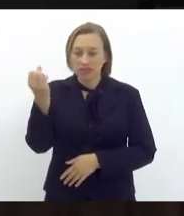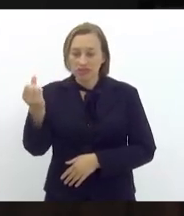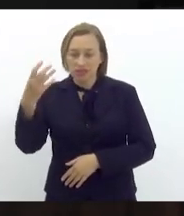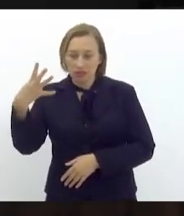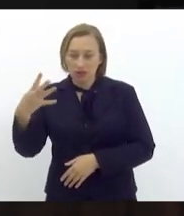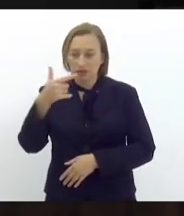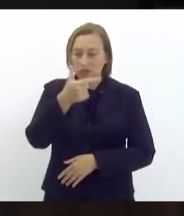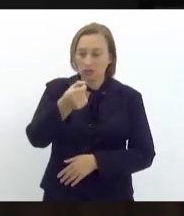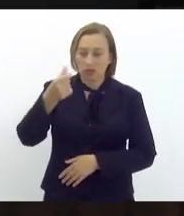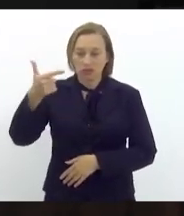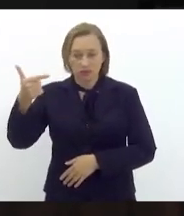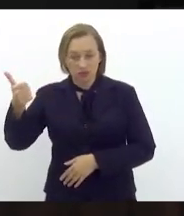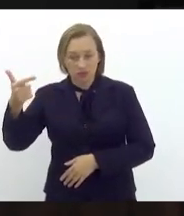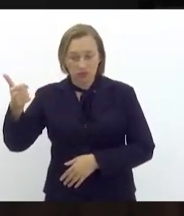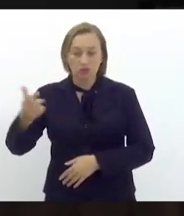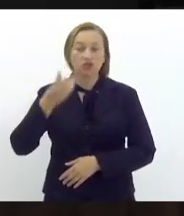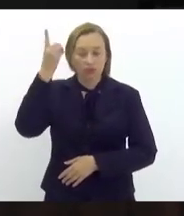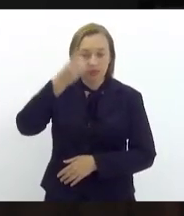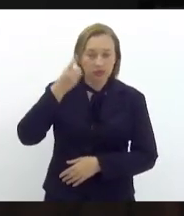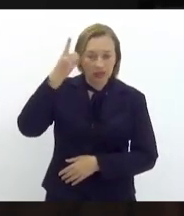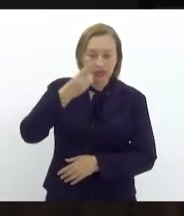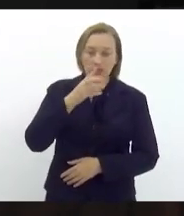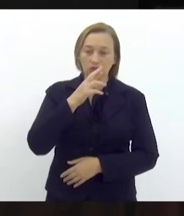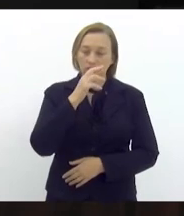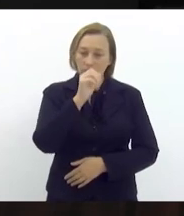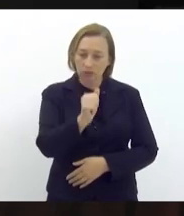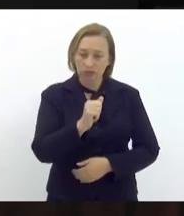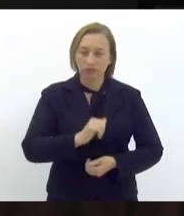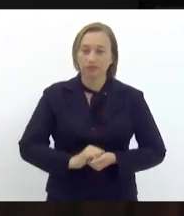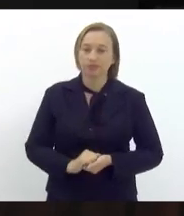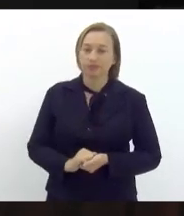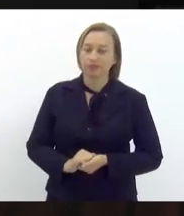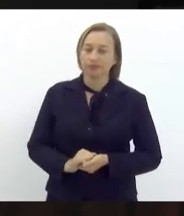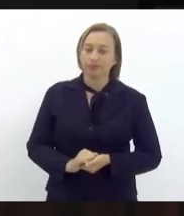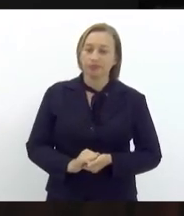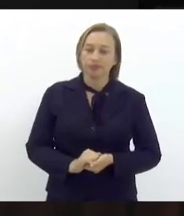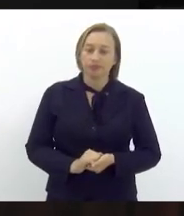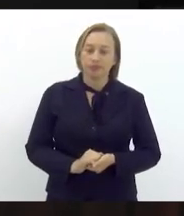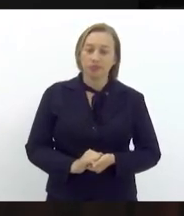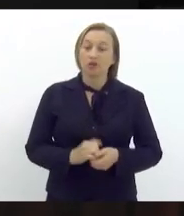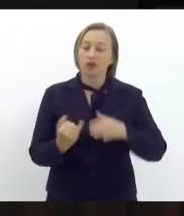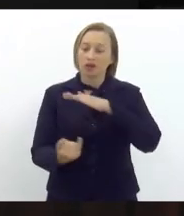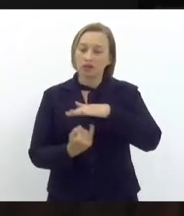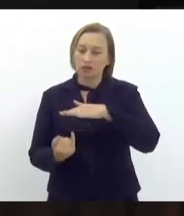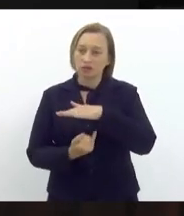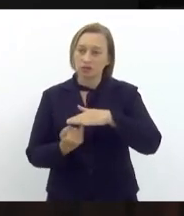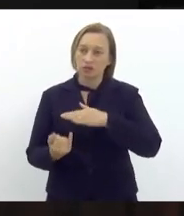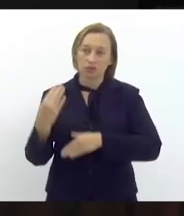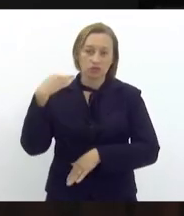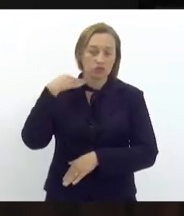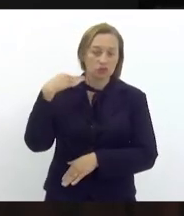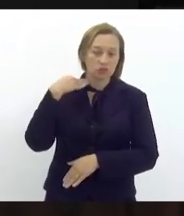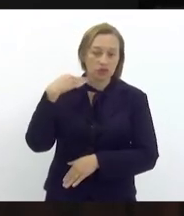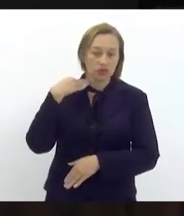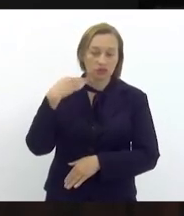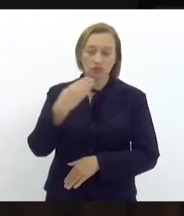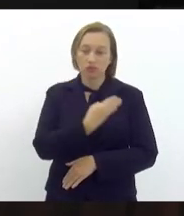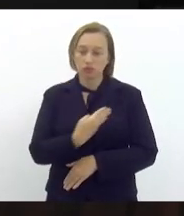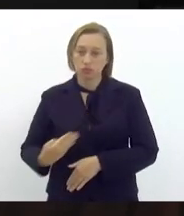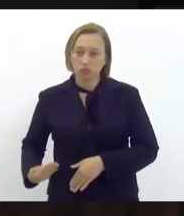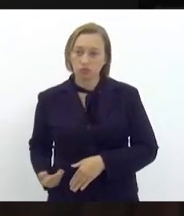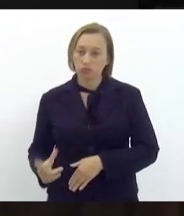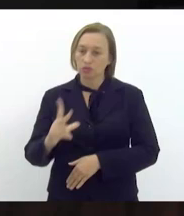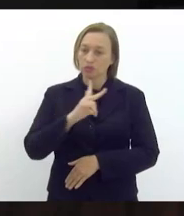22 de autoria do deputado Rodrigo Amorim que determina que as instituições bancárias públicas e privadas